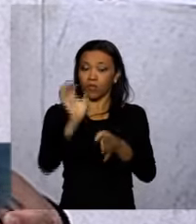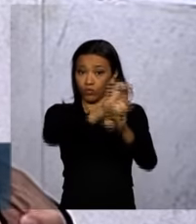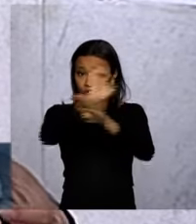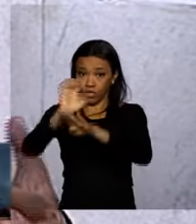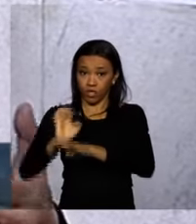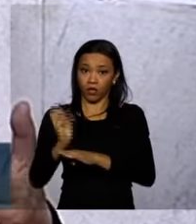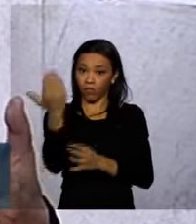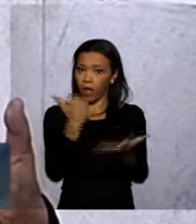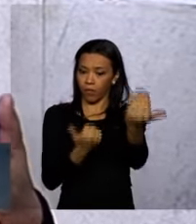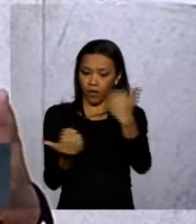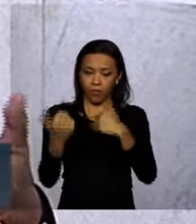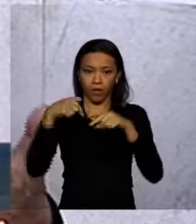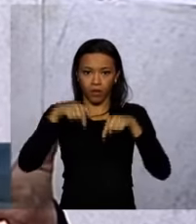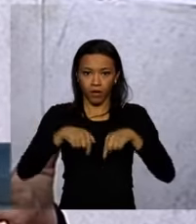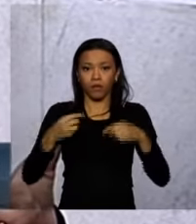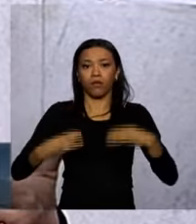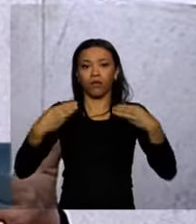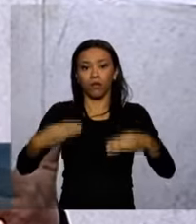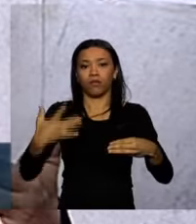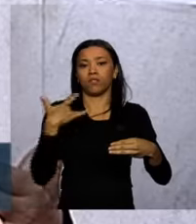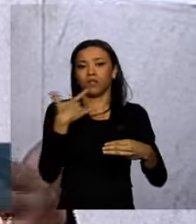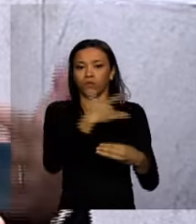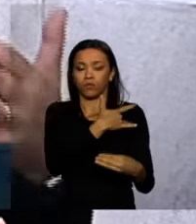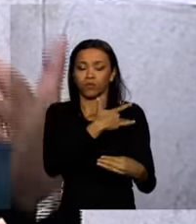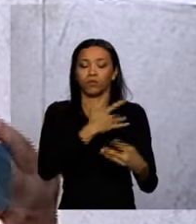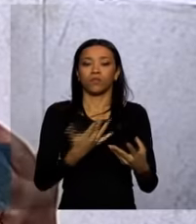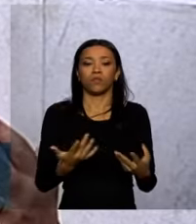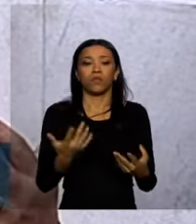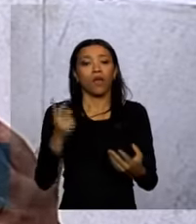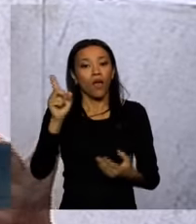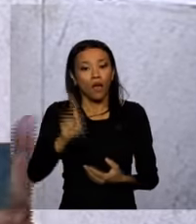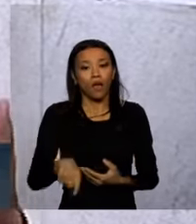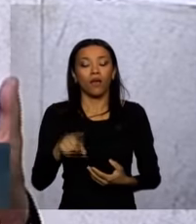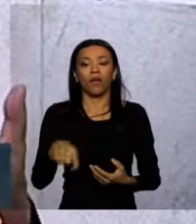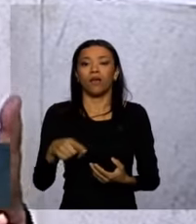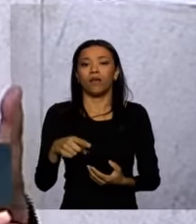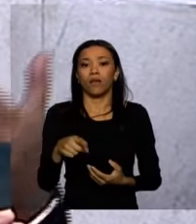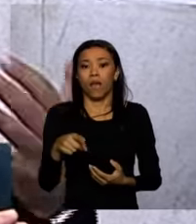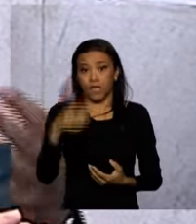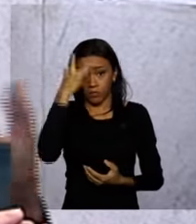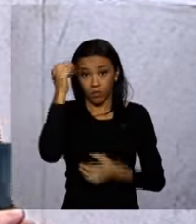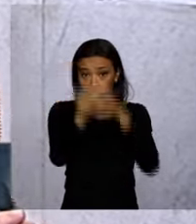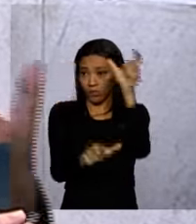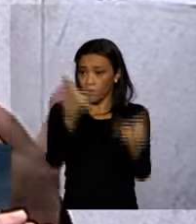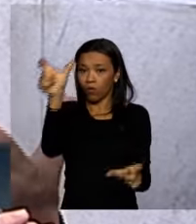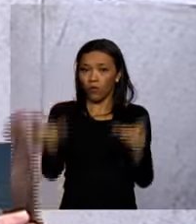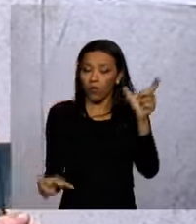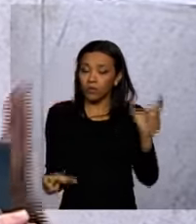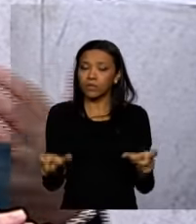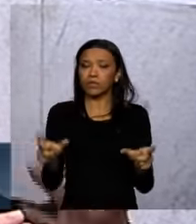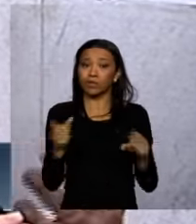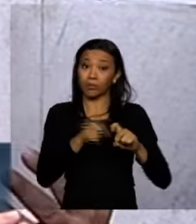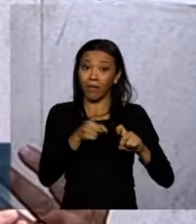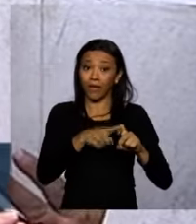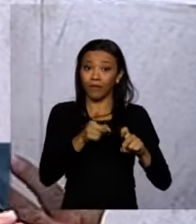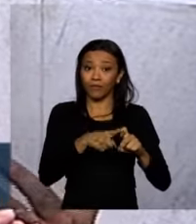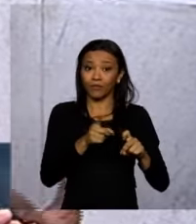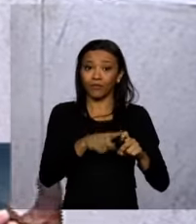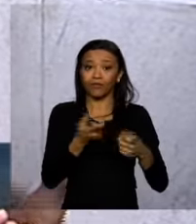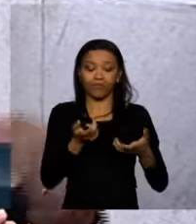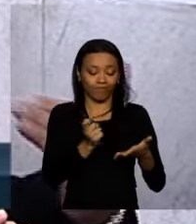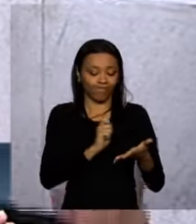eh um uma um contingente represado porque os pacientes pararam os os médicos pararam de